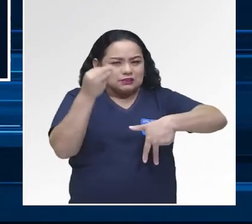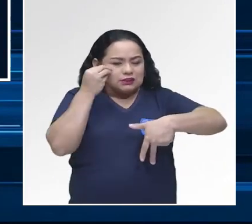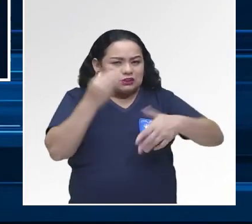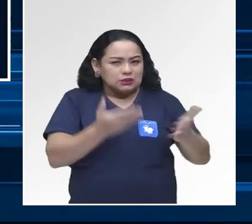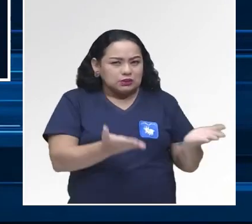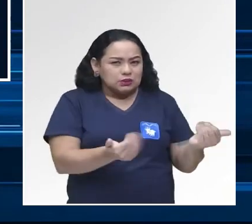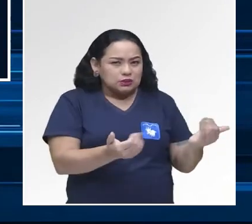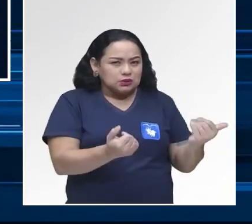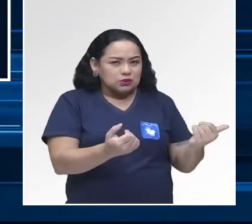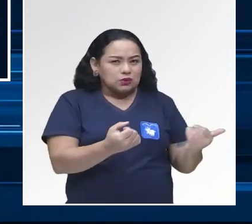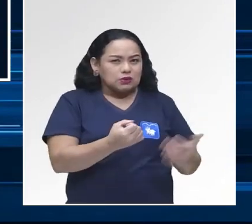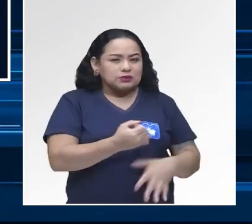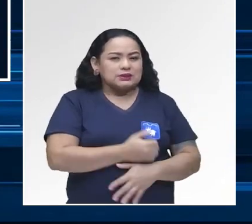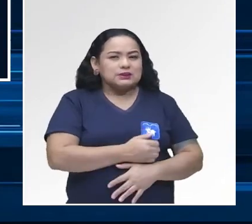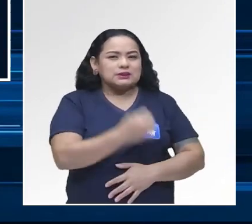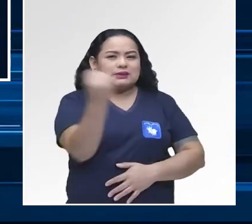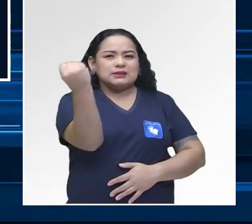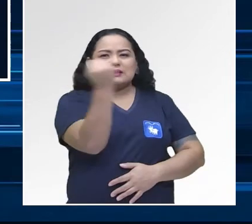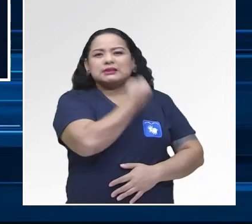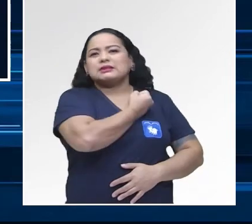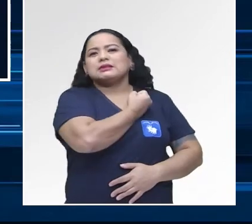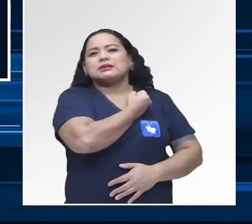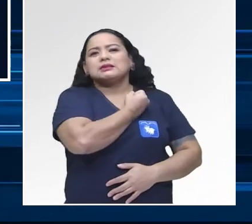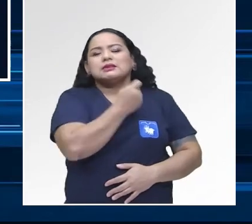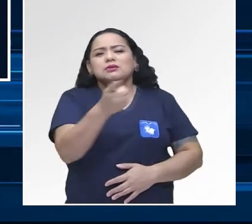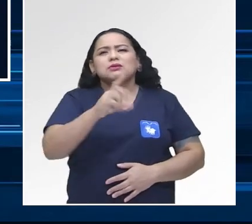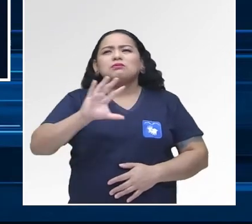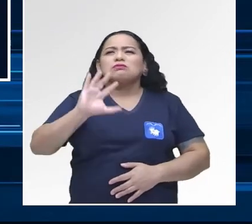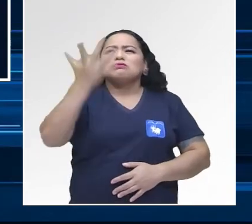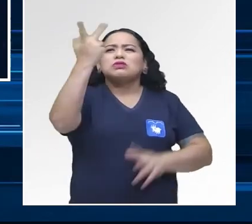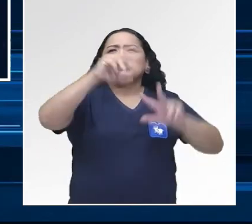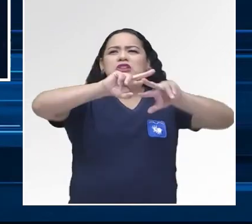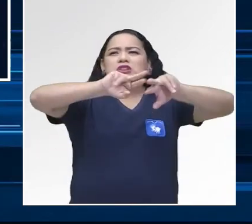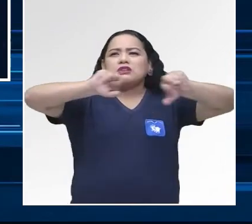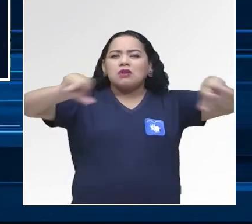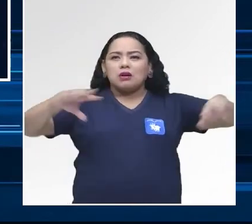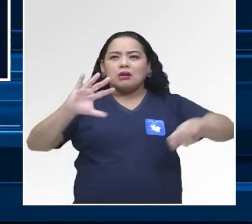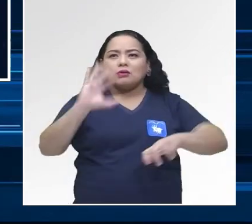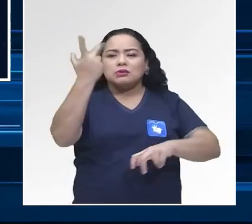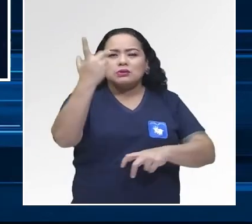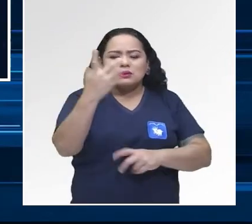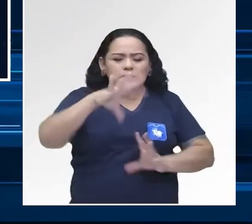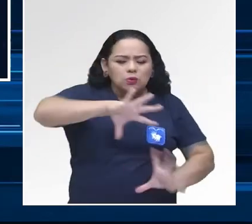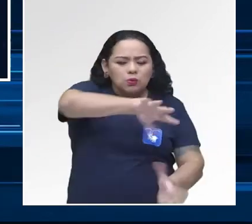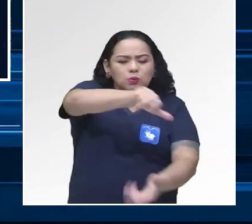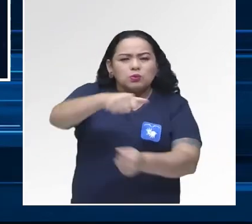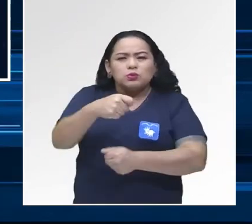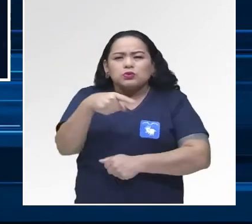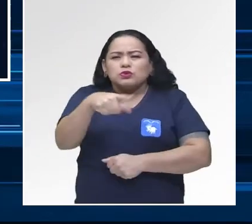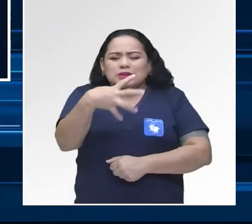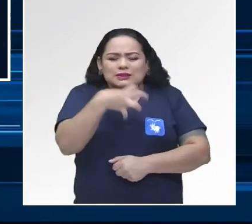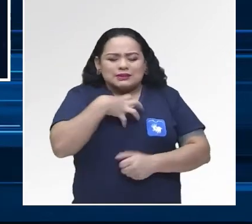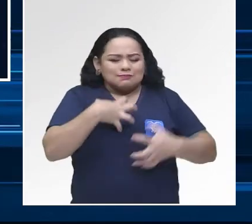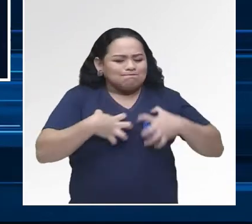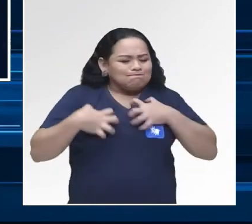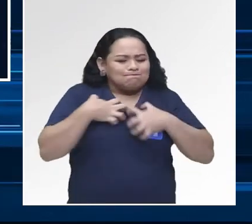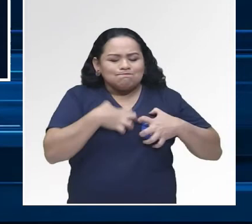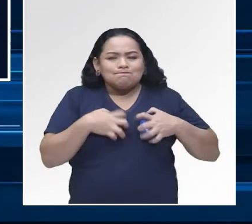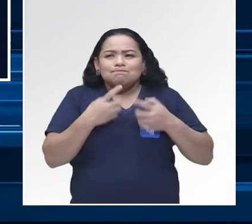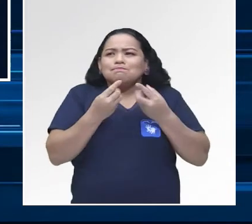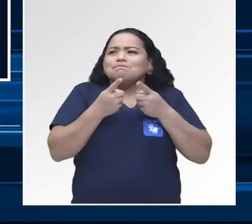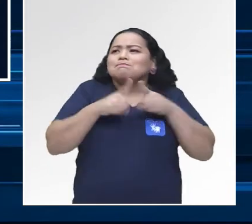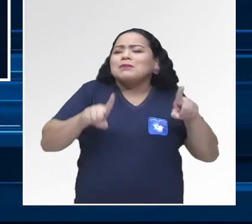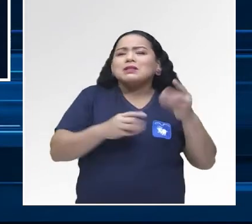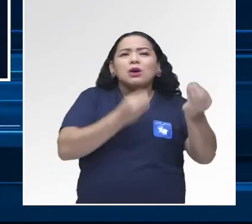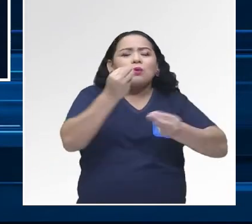adolescentes se suicidando, você vê tanta coisa acontecendo no mundo, isso te dá uma inquietude, mas você não sabe como explicar